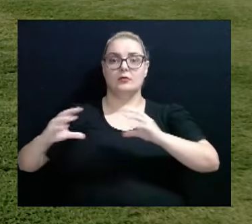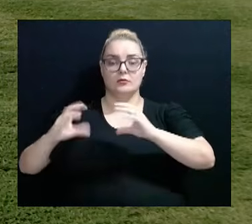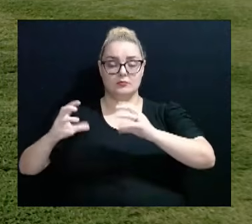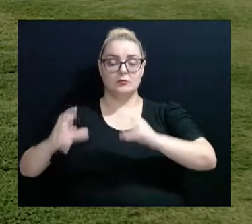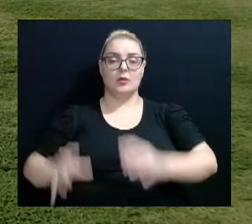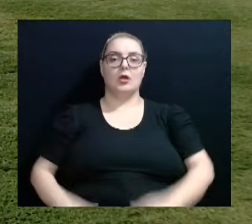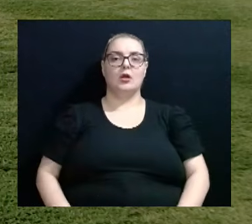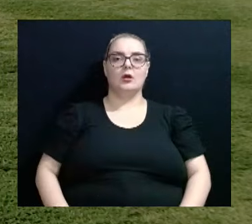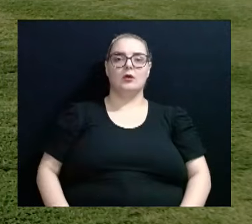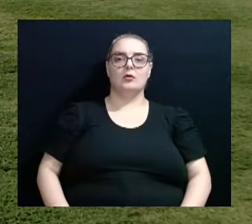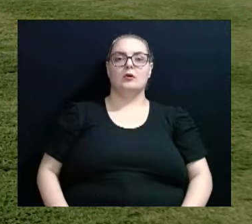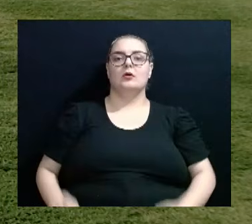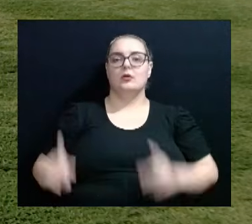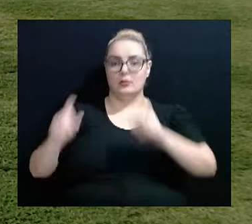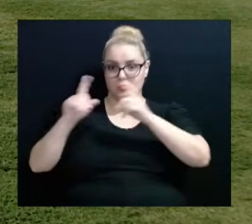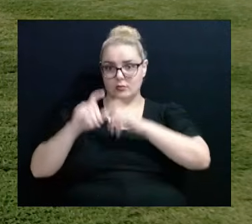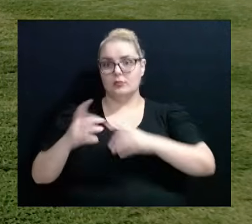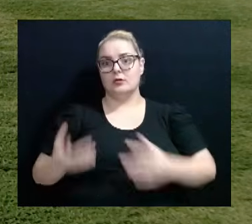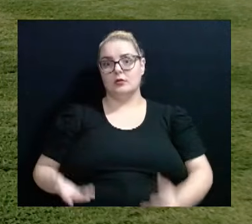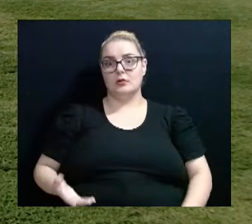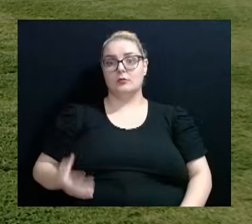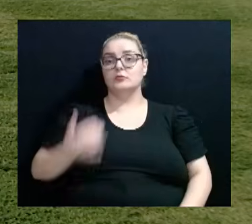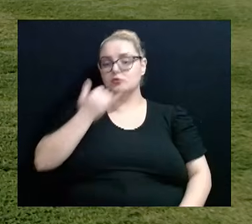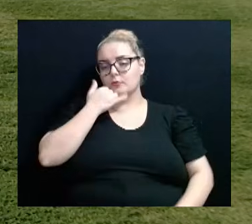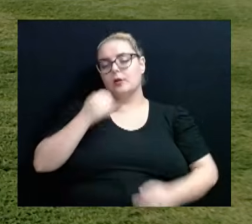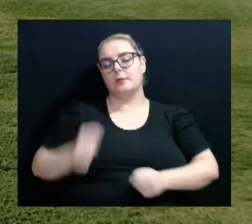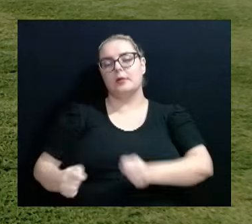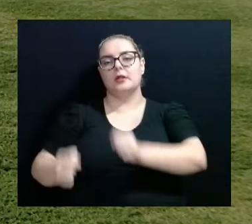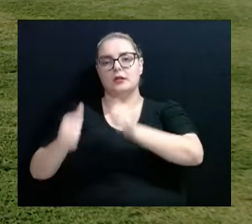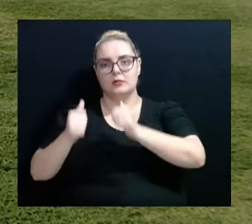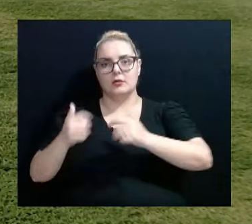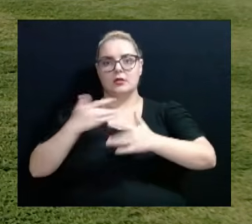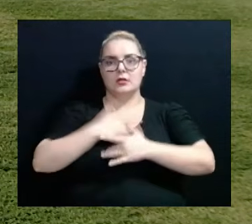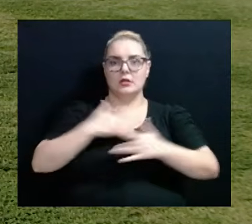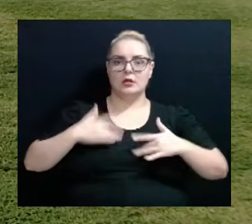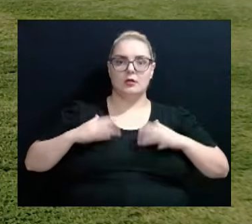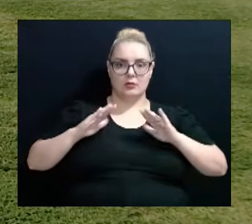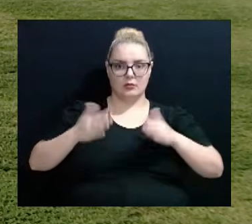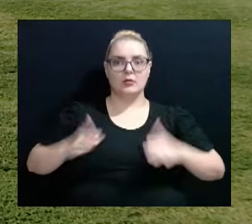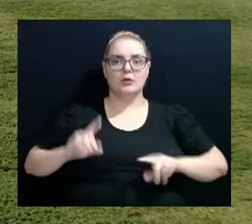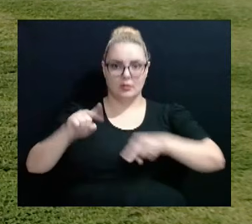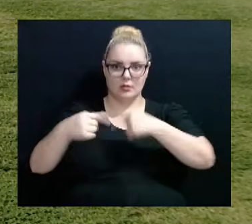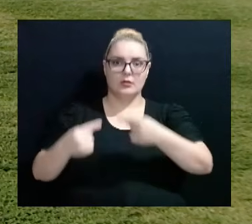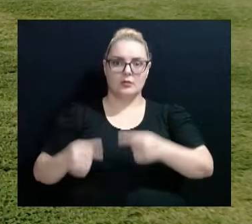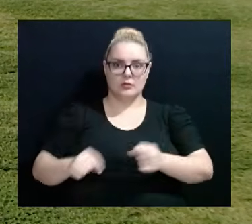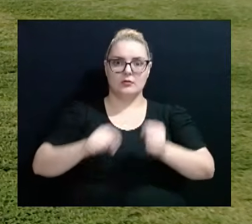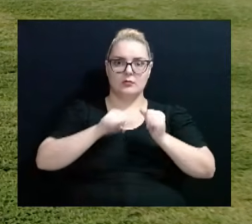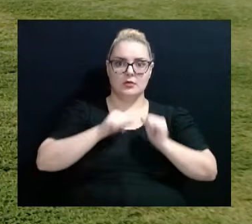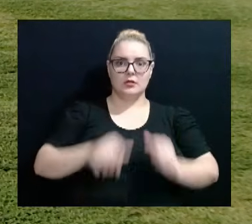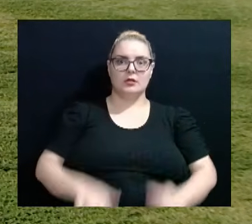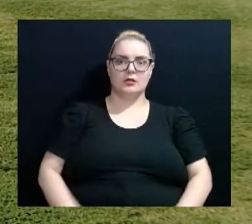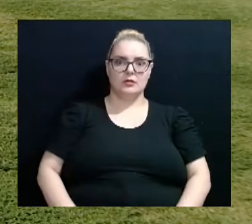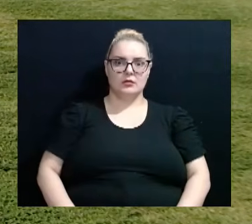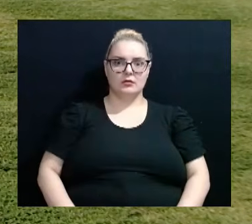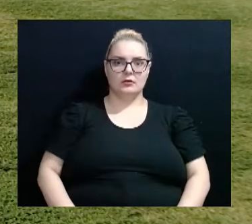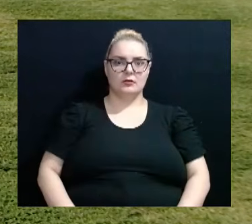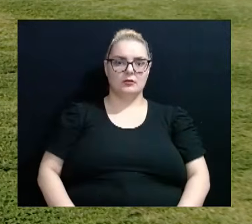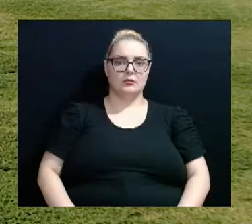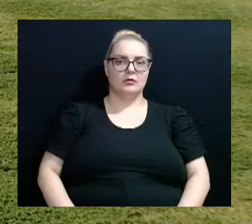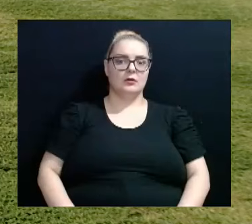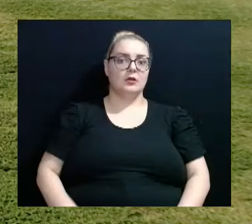O futebol americano traz de benefício a saúde, a forma, entre